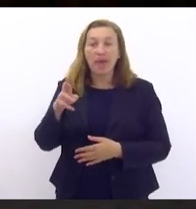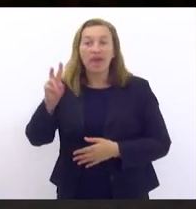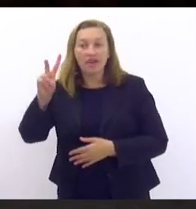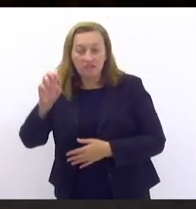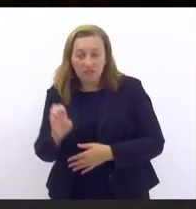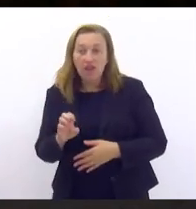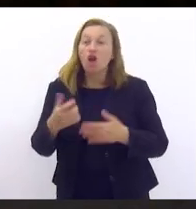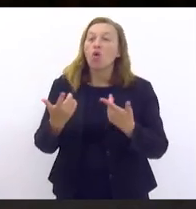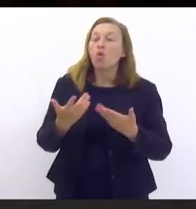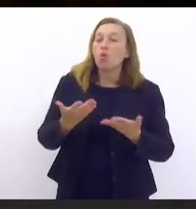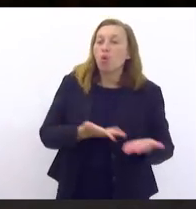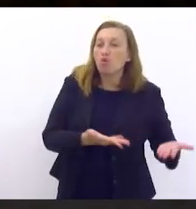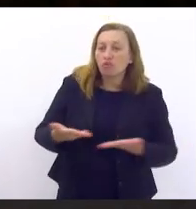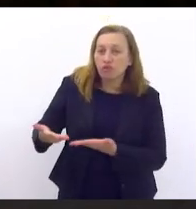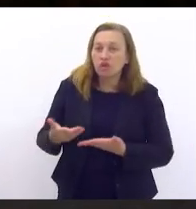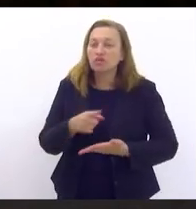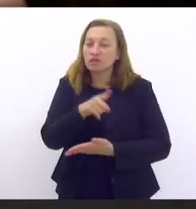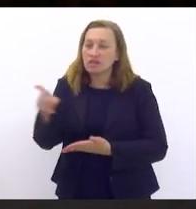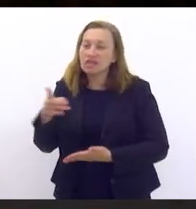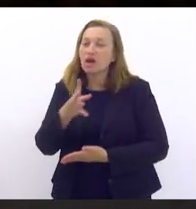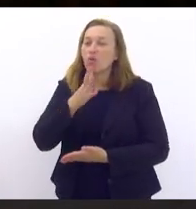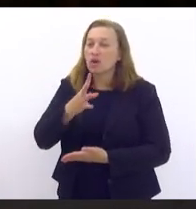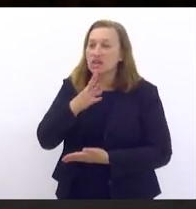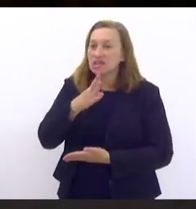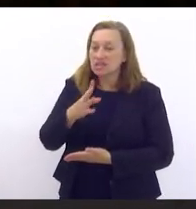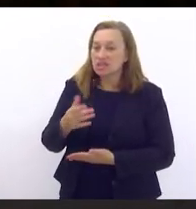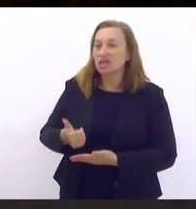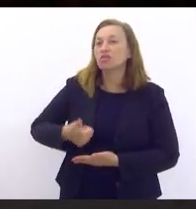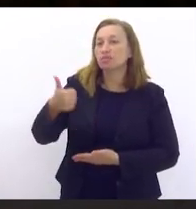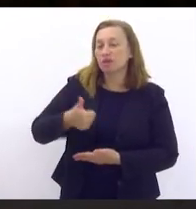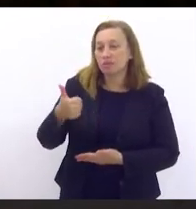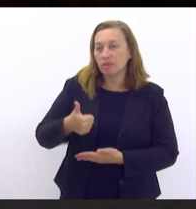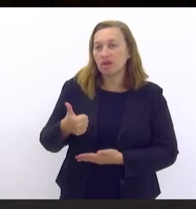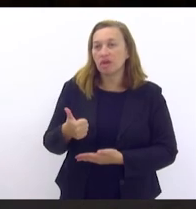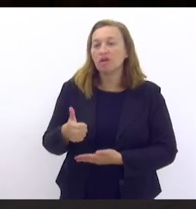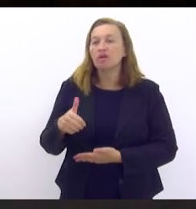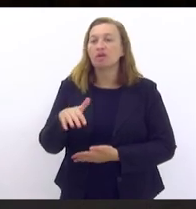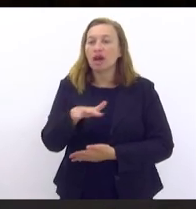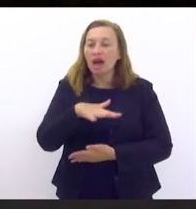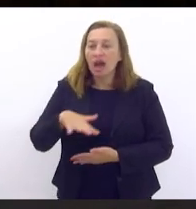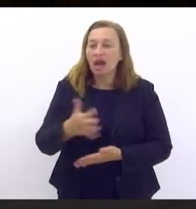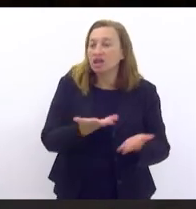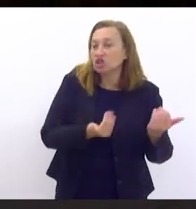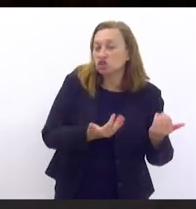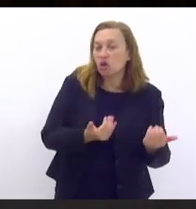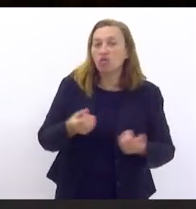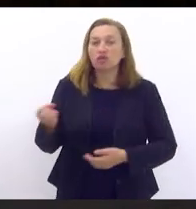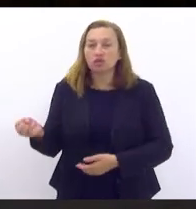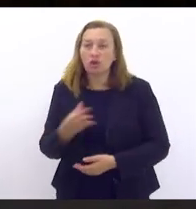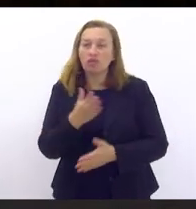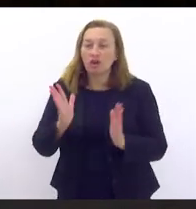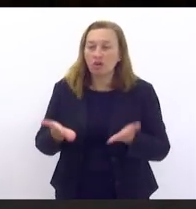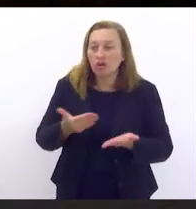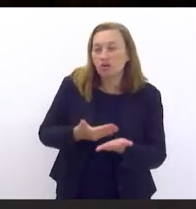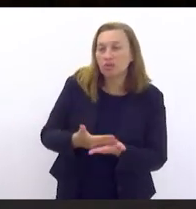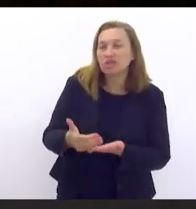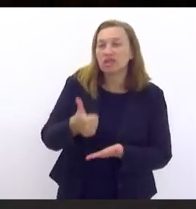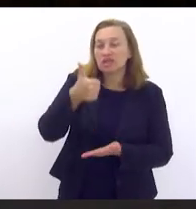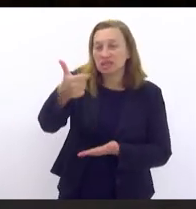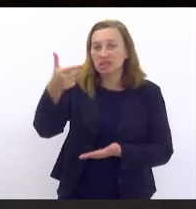também todas a conhecerem os vários desdobramentos que essa primeira fase do ambiente jovem teve e tem uma fase agora nova começando mais 120